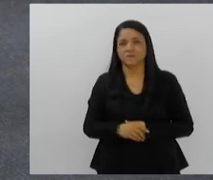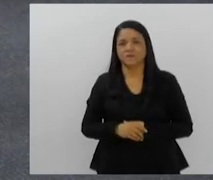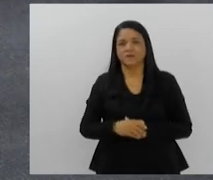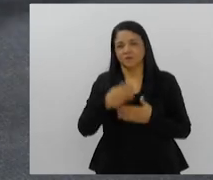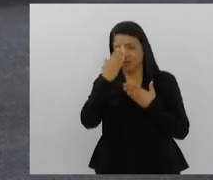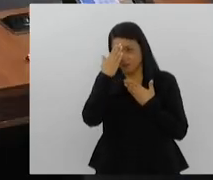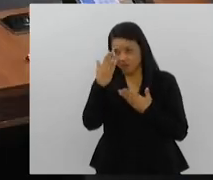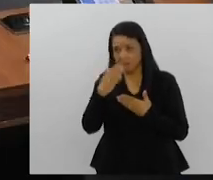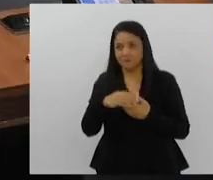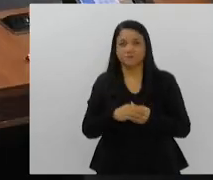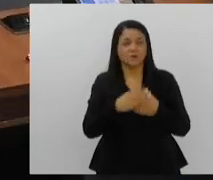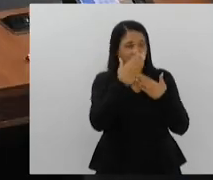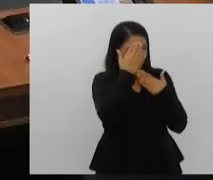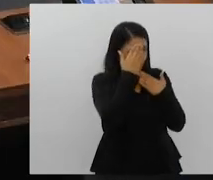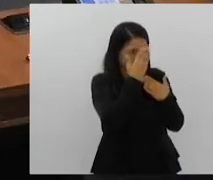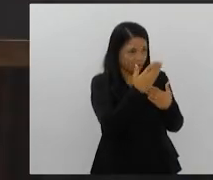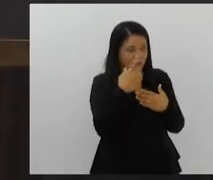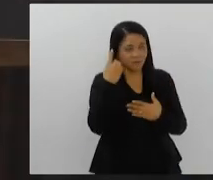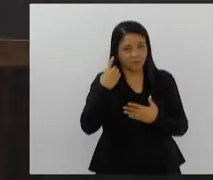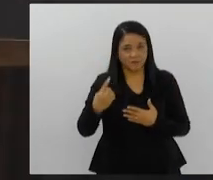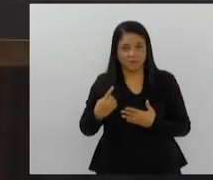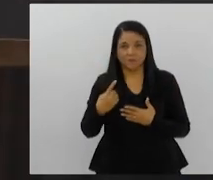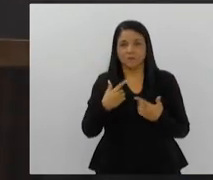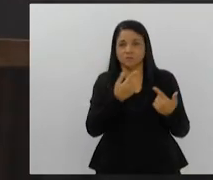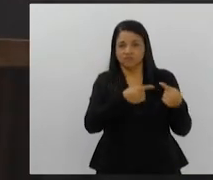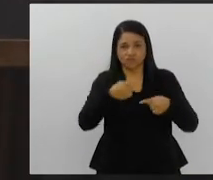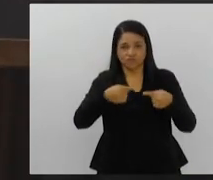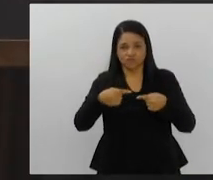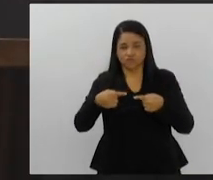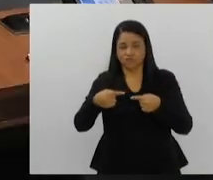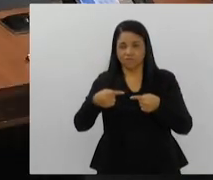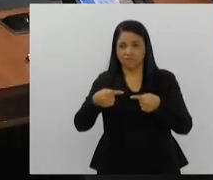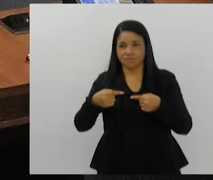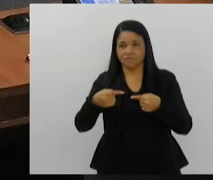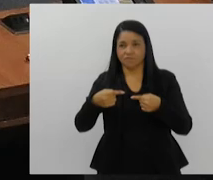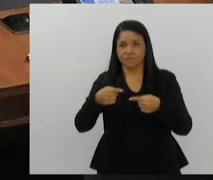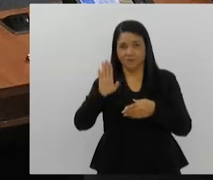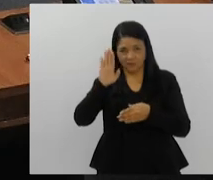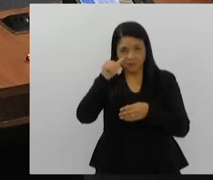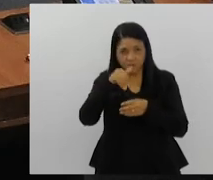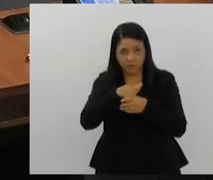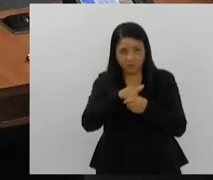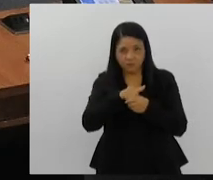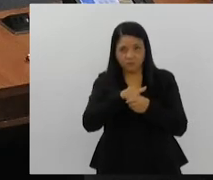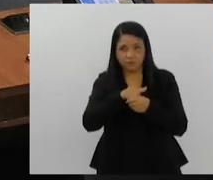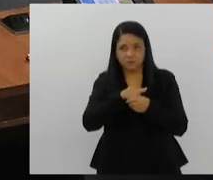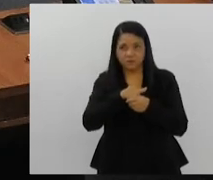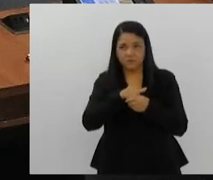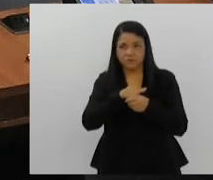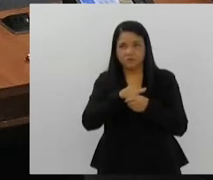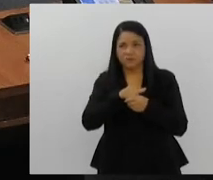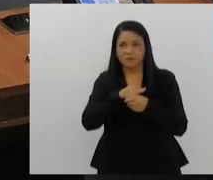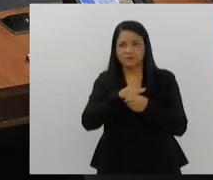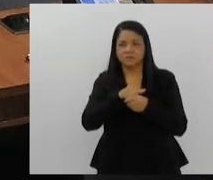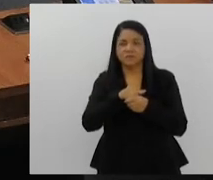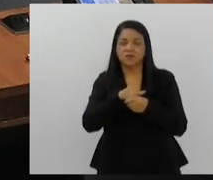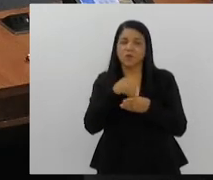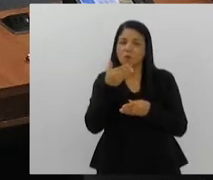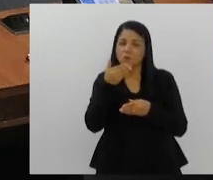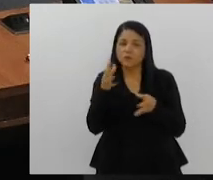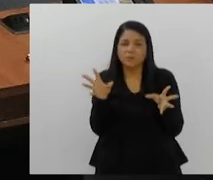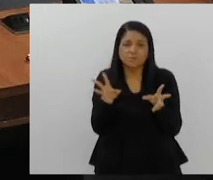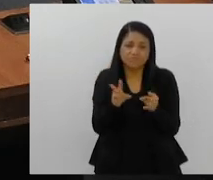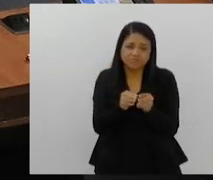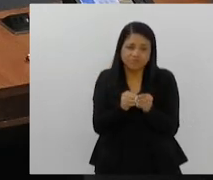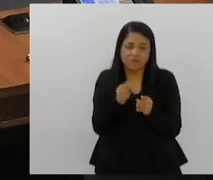obrigada. Obrigada, deputada Dani. Não havendo mais quem queira discutir... Opa. Declaração de voto? Isso. Eu pediria só brevidade, porque não, as declarações